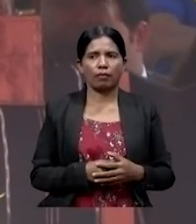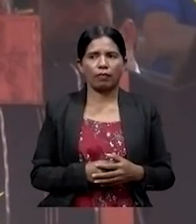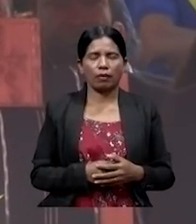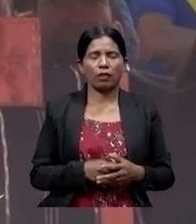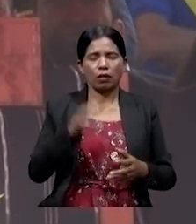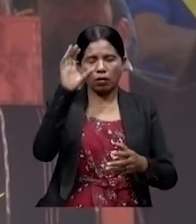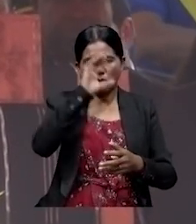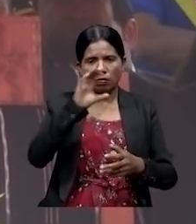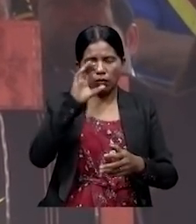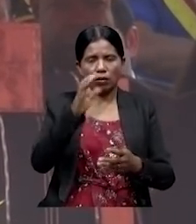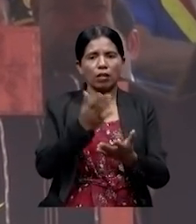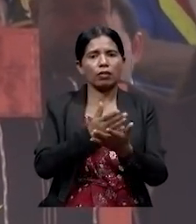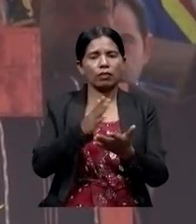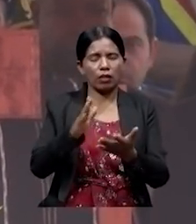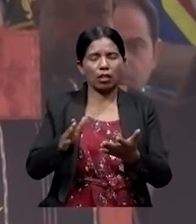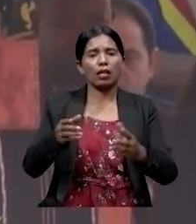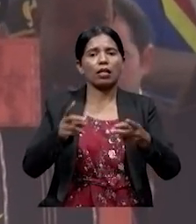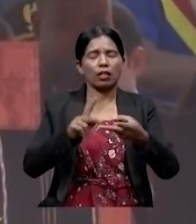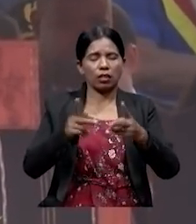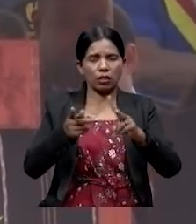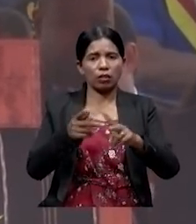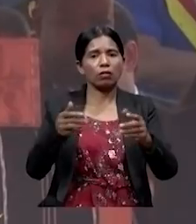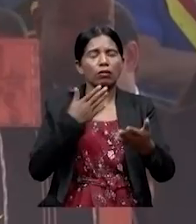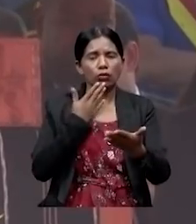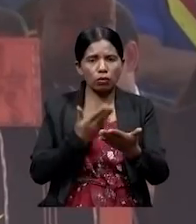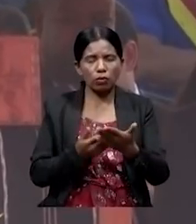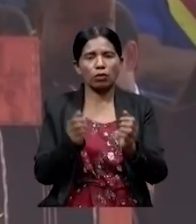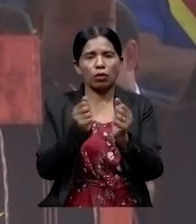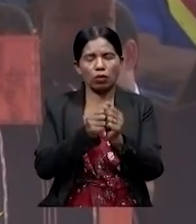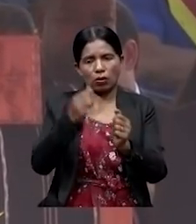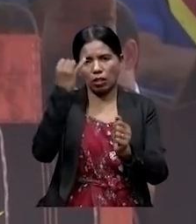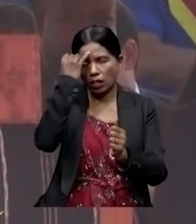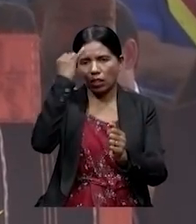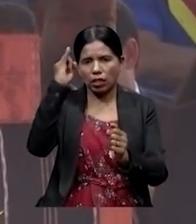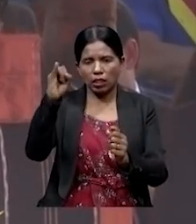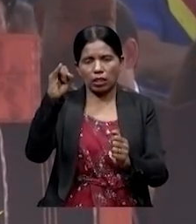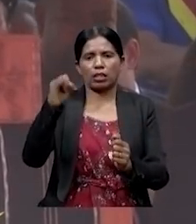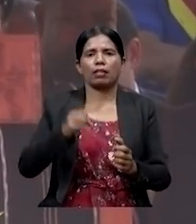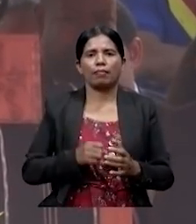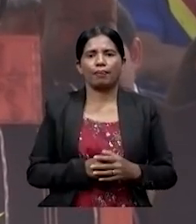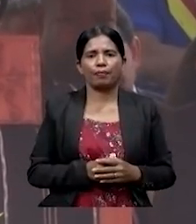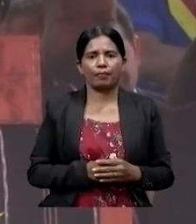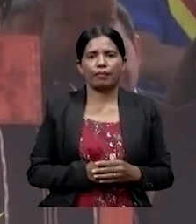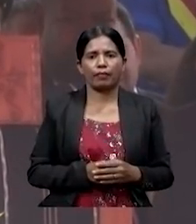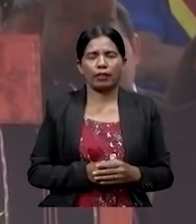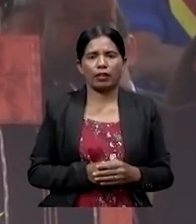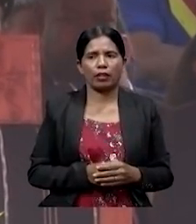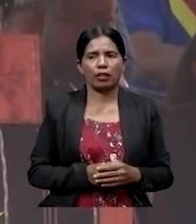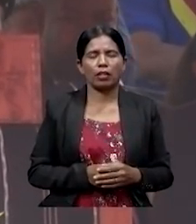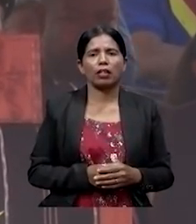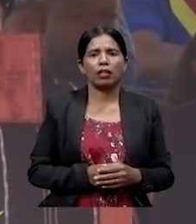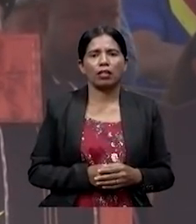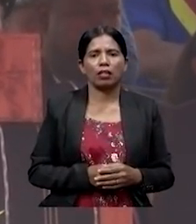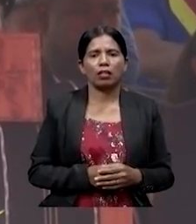Tem buca de explora a relação dia com Índia. E tem a relação tem que dinâmico. E o mundo não é